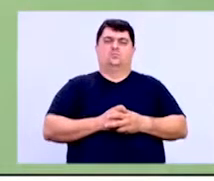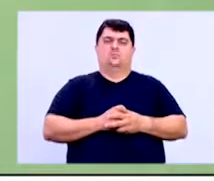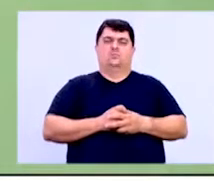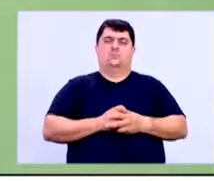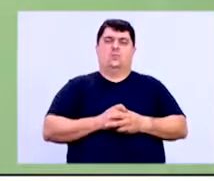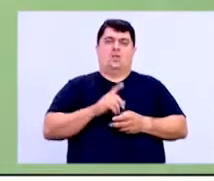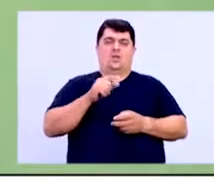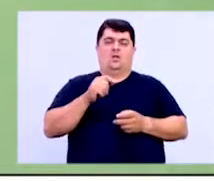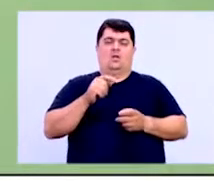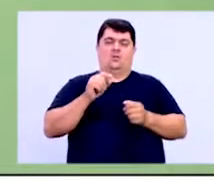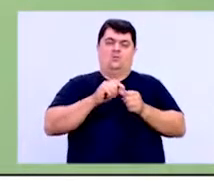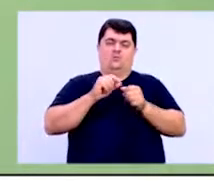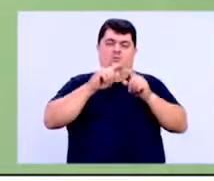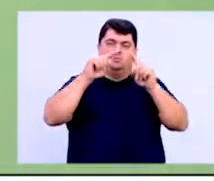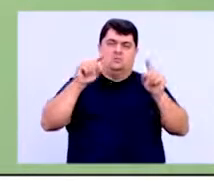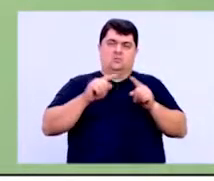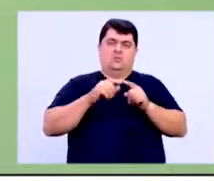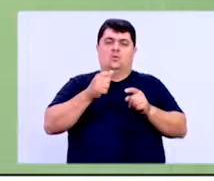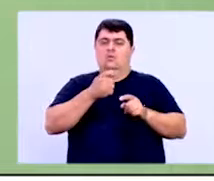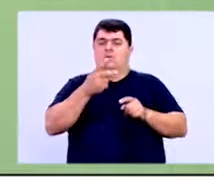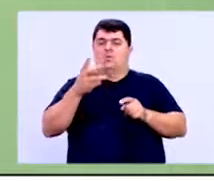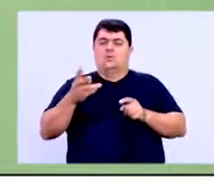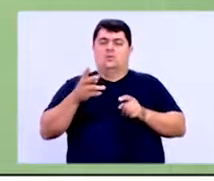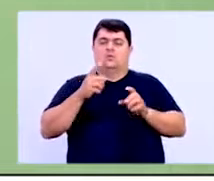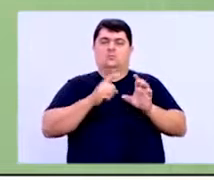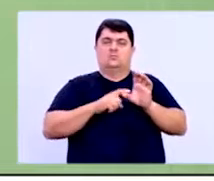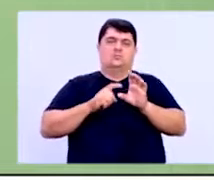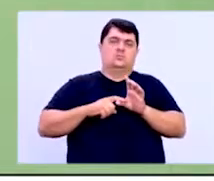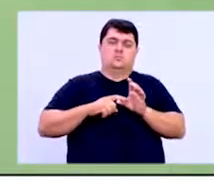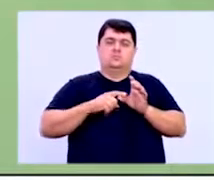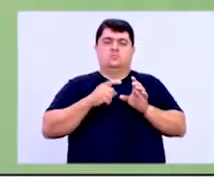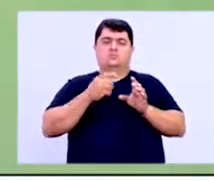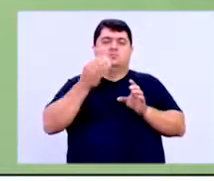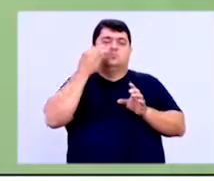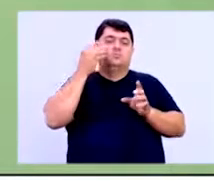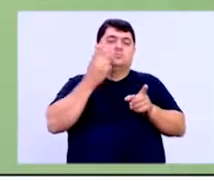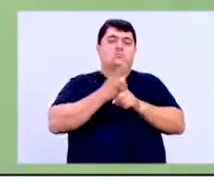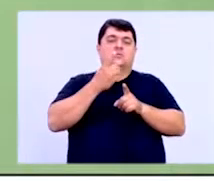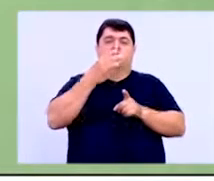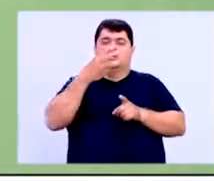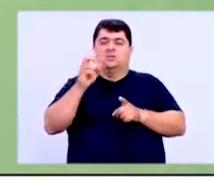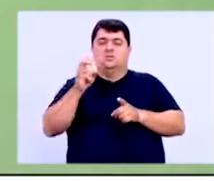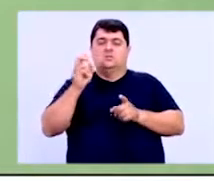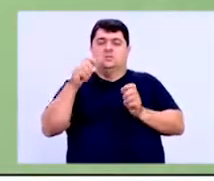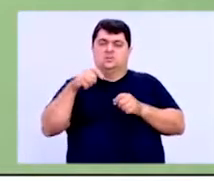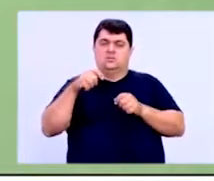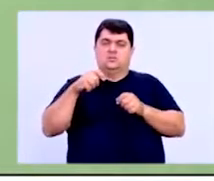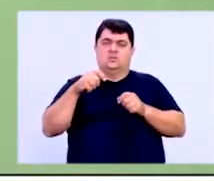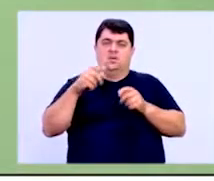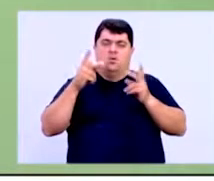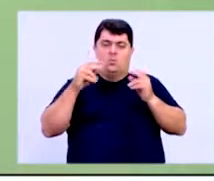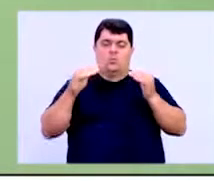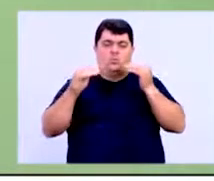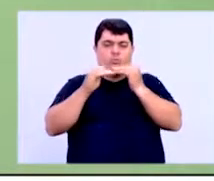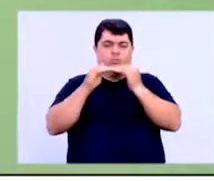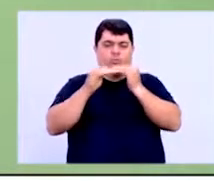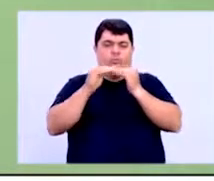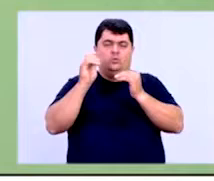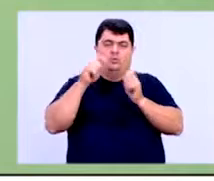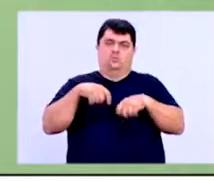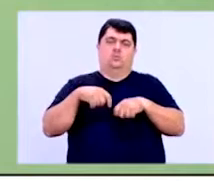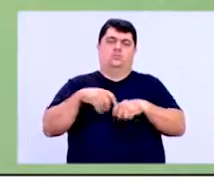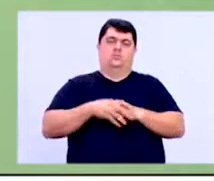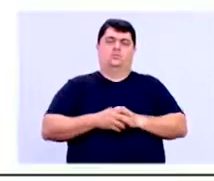você pode fazer um cálculo de quanto sai despesa, taxa e verificar se esses R$ 35 está sendo suficiente ou não para